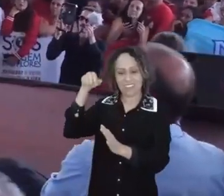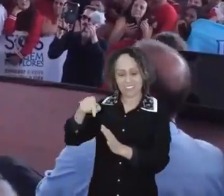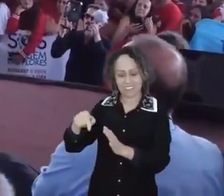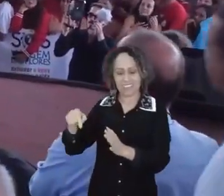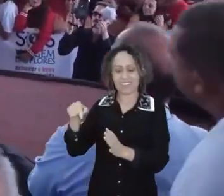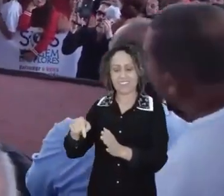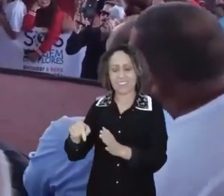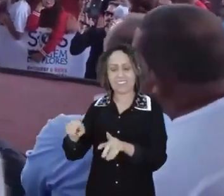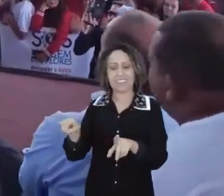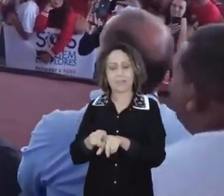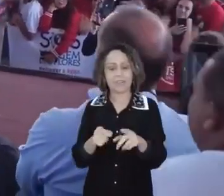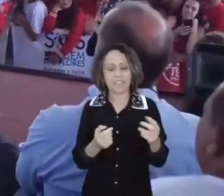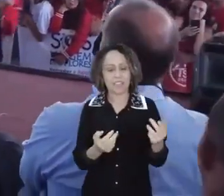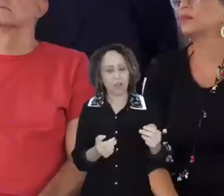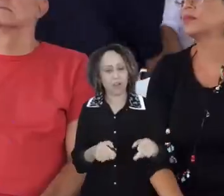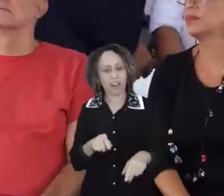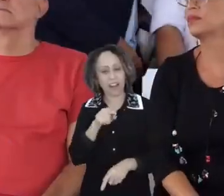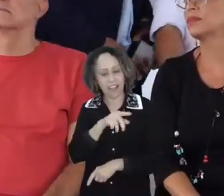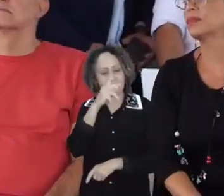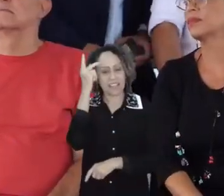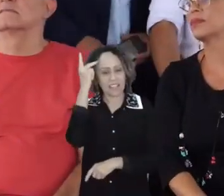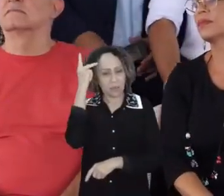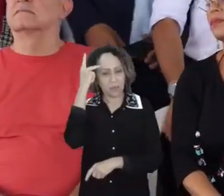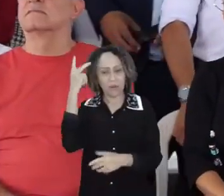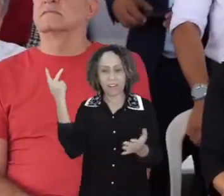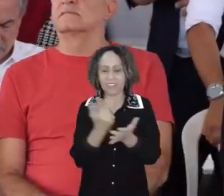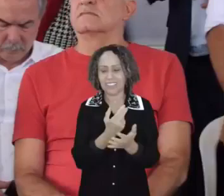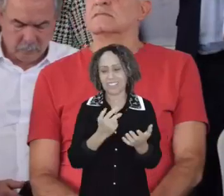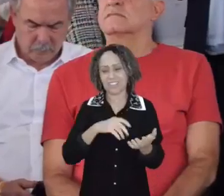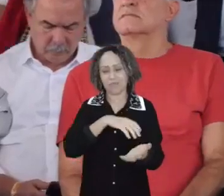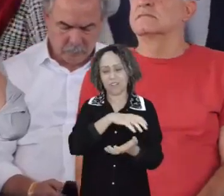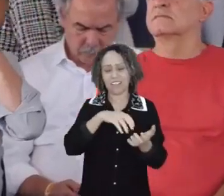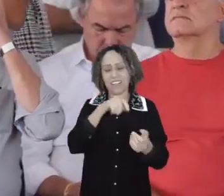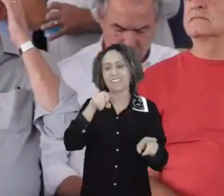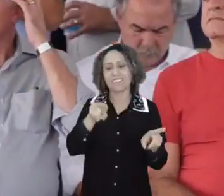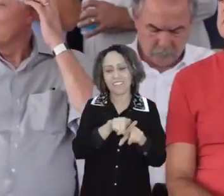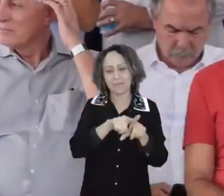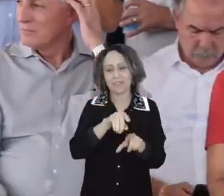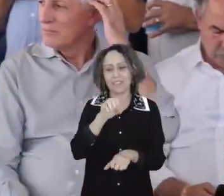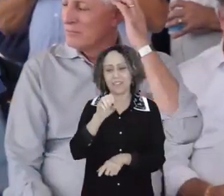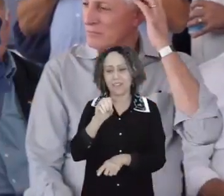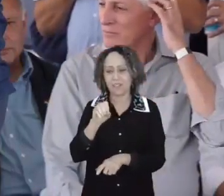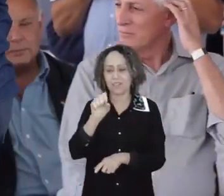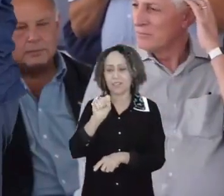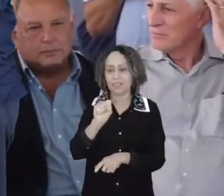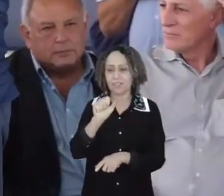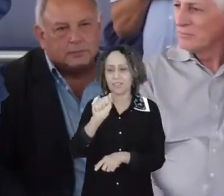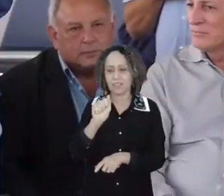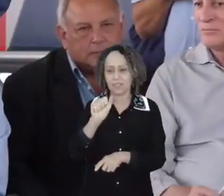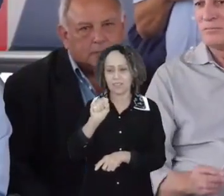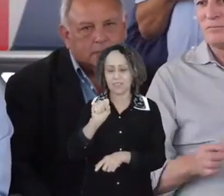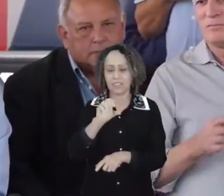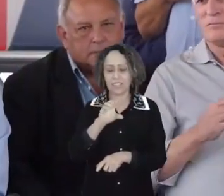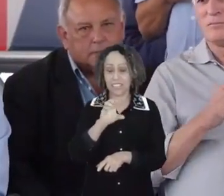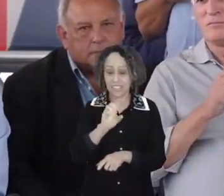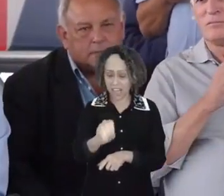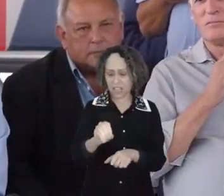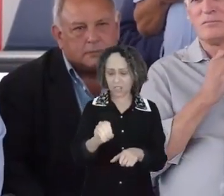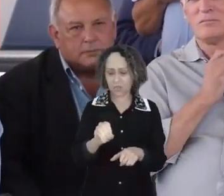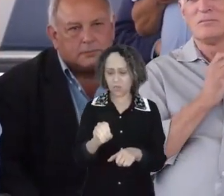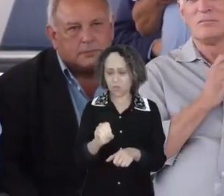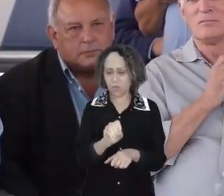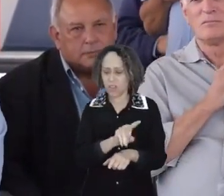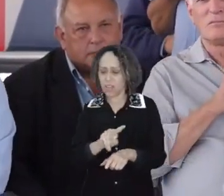que é uma cidade muito parecida com Contagem, também industrial, também uma cidade industrial, e eu então fiquei conhecendo